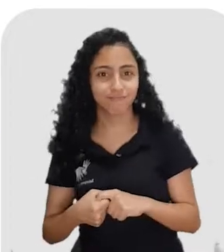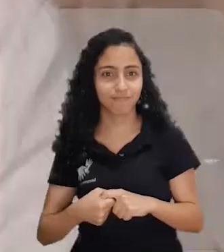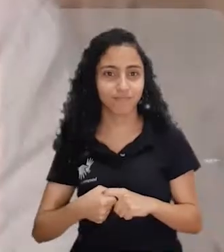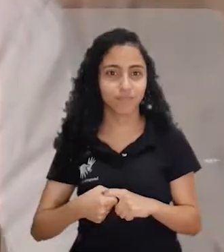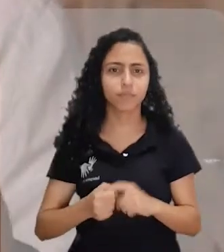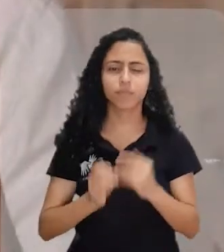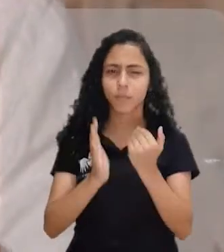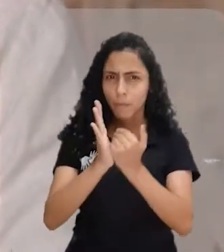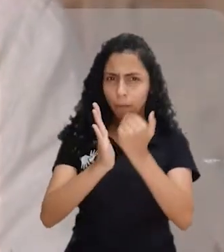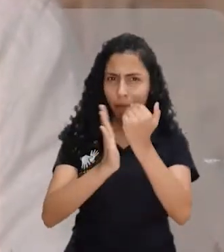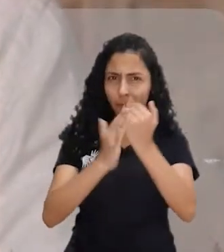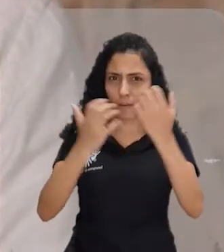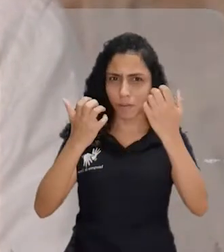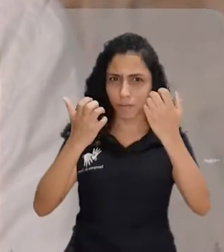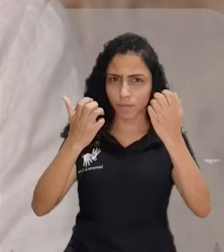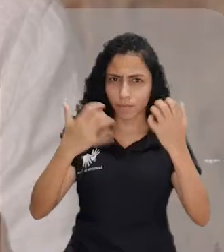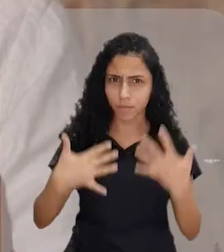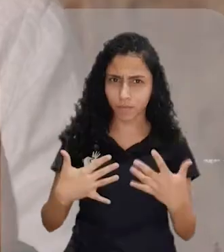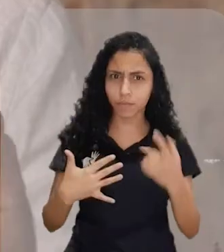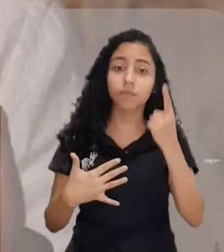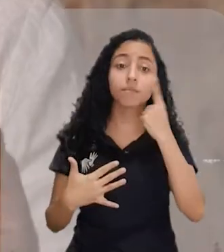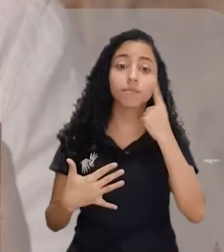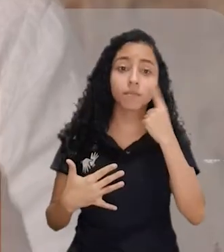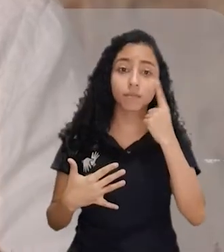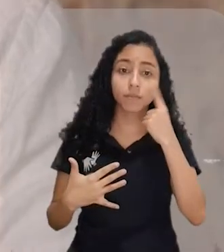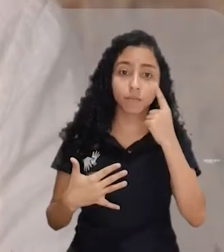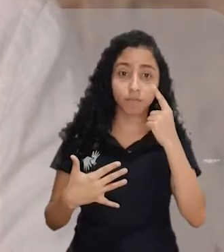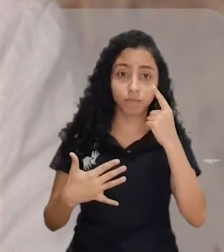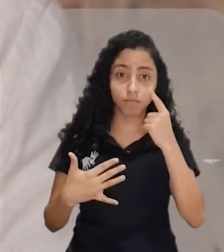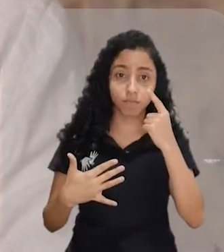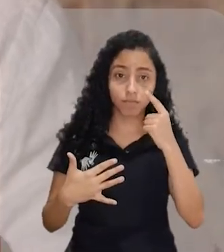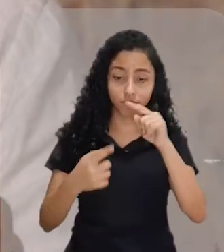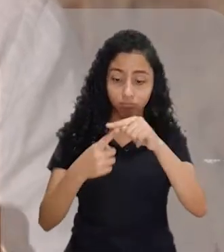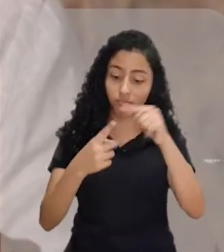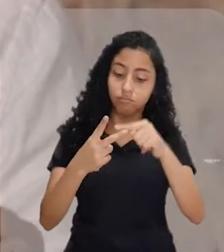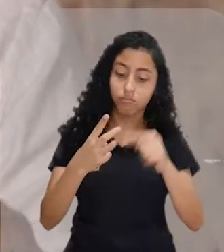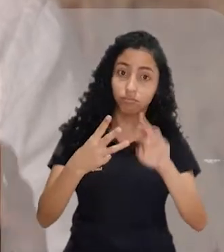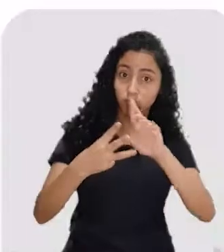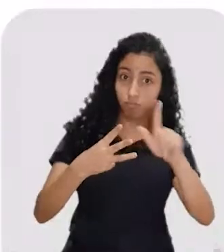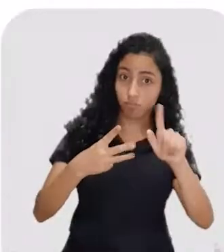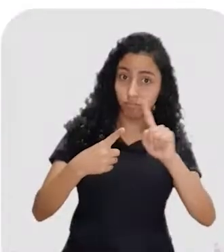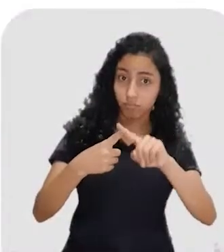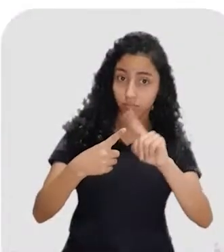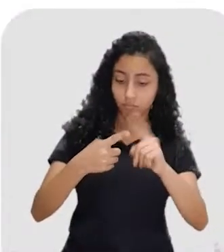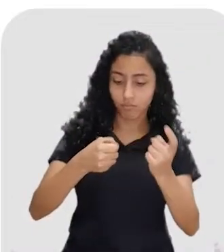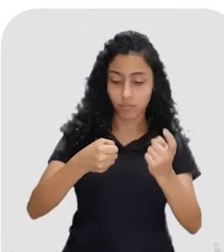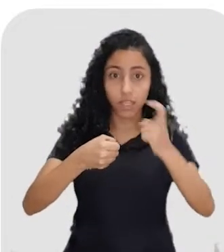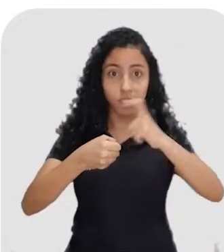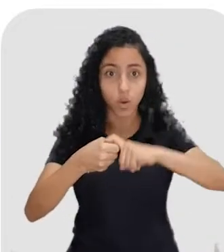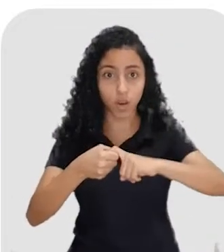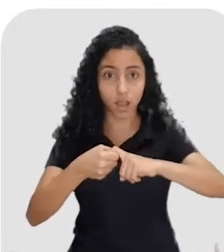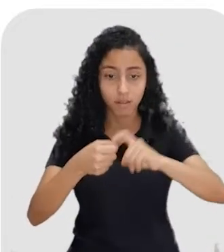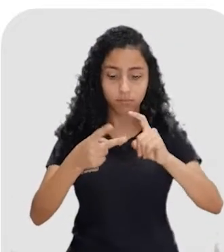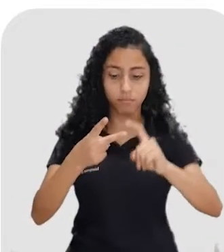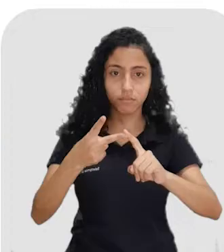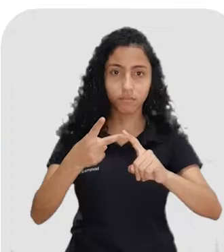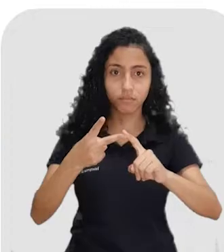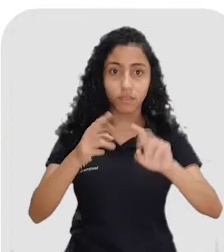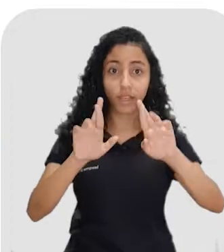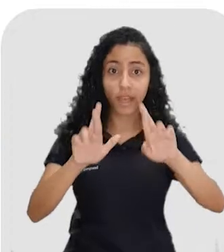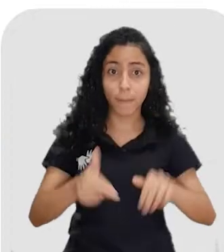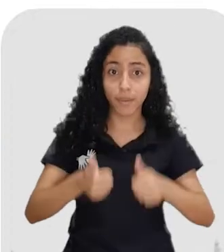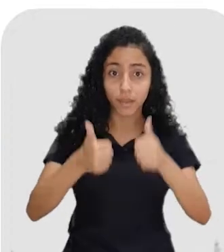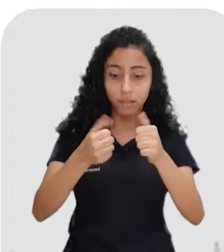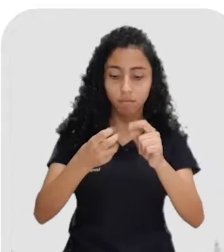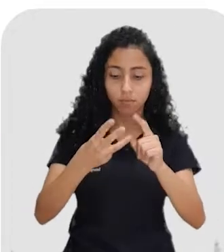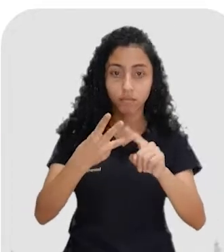conservado. Então, para ficar ainda mais claro agora, a gente vai entender, então, as diferenças entre